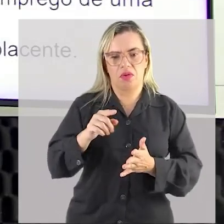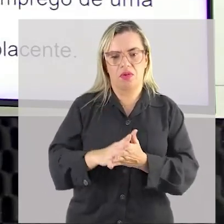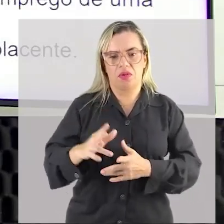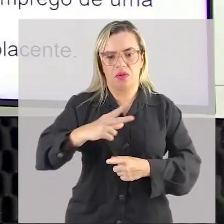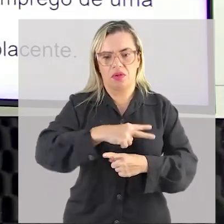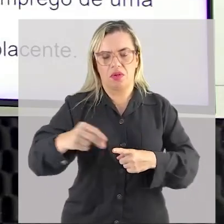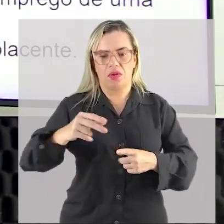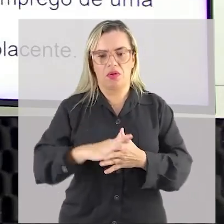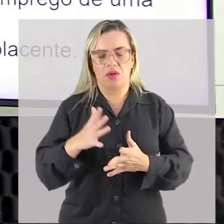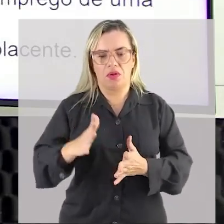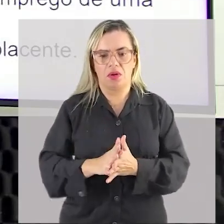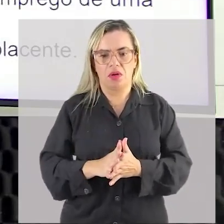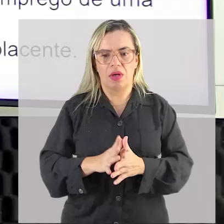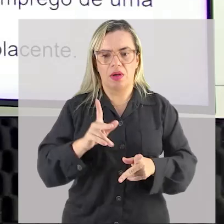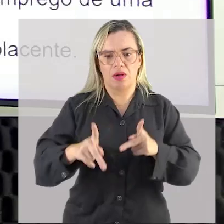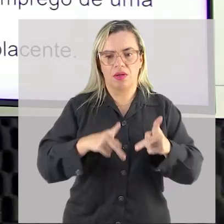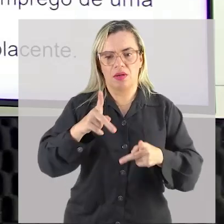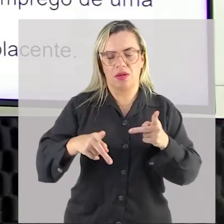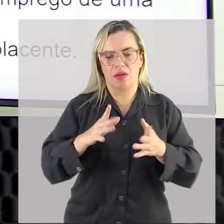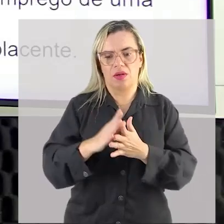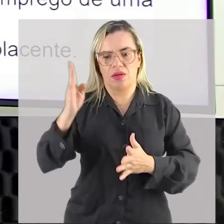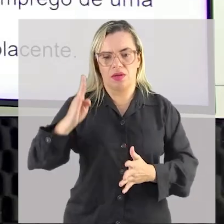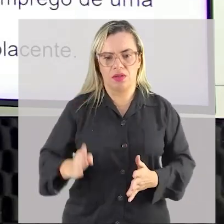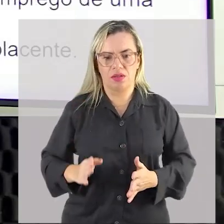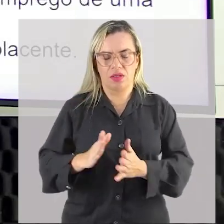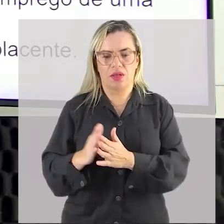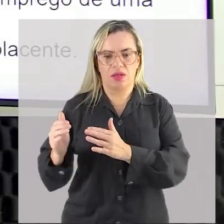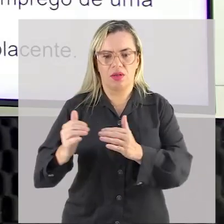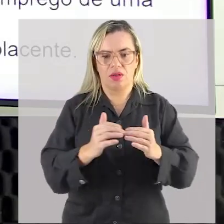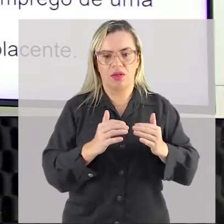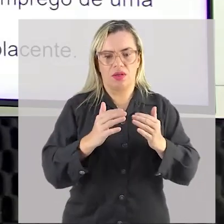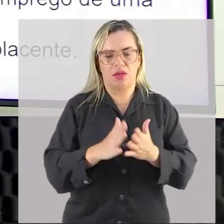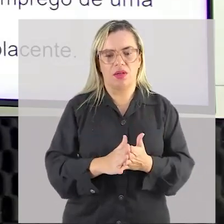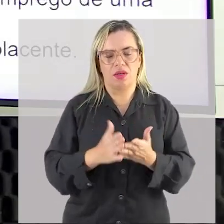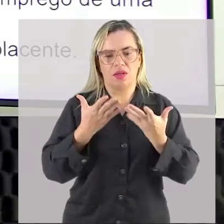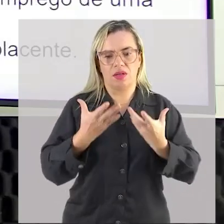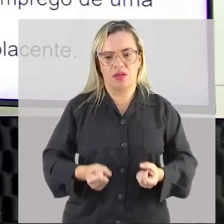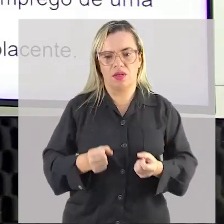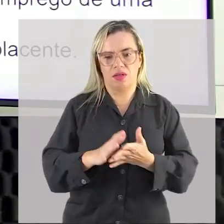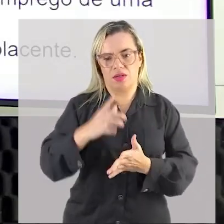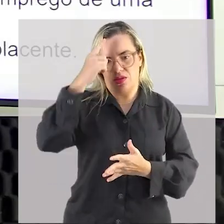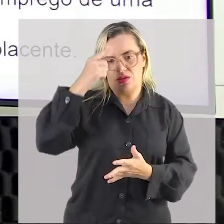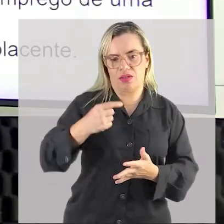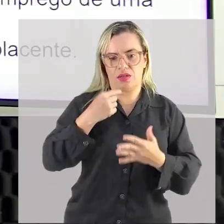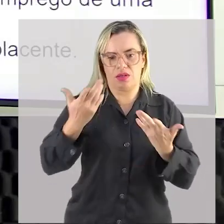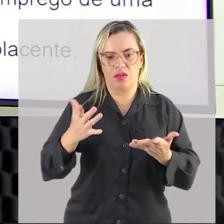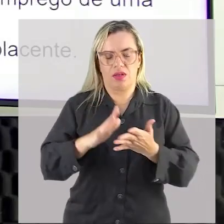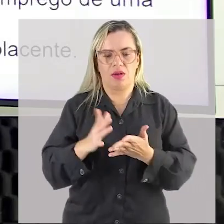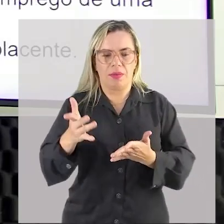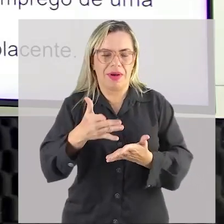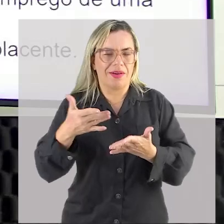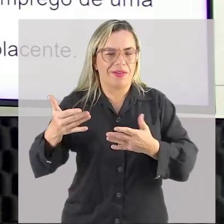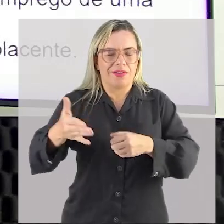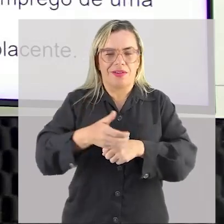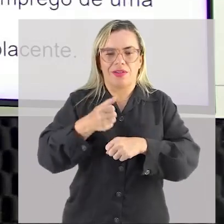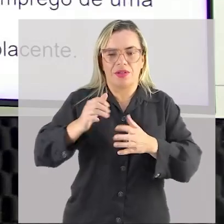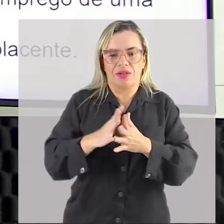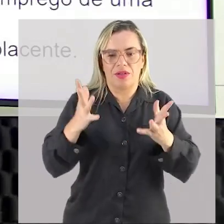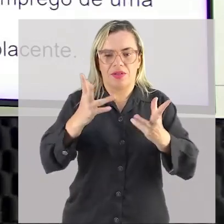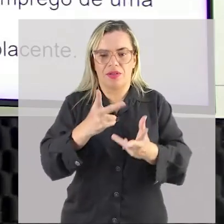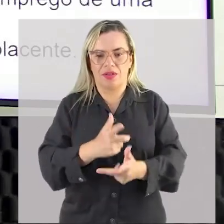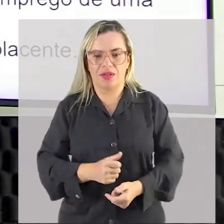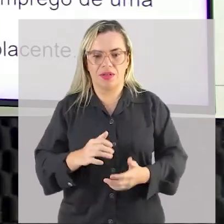está do seu lado e comprou essa imagem nada seduz mais do que alma brasileira do que um coitado Afinal então para